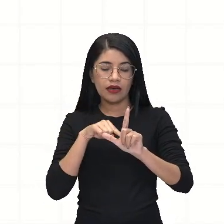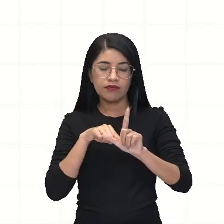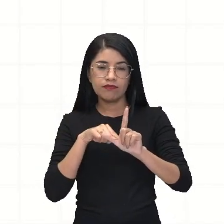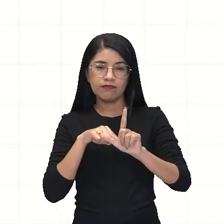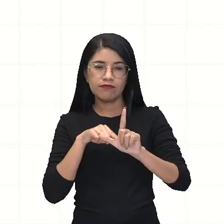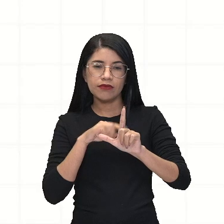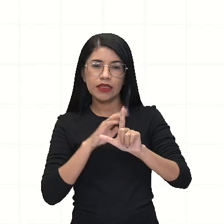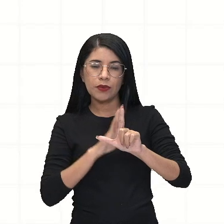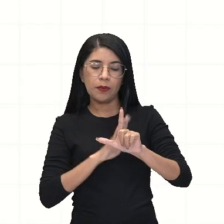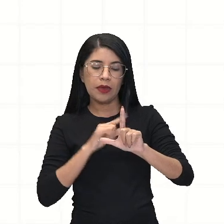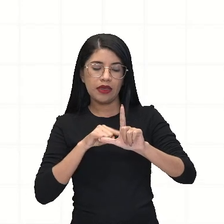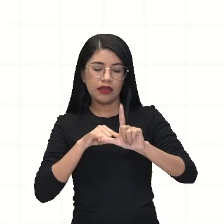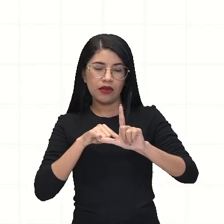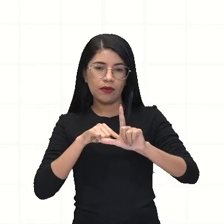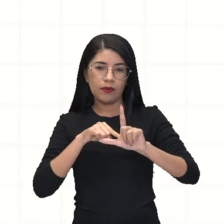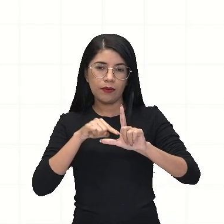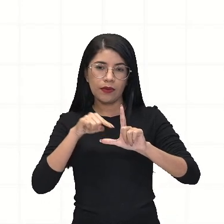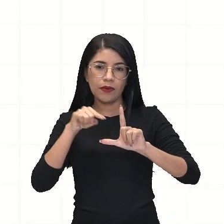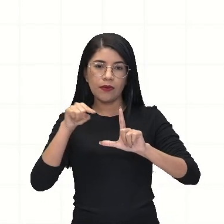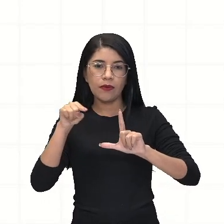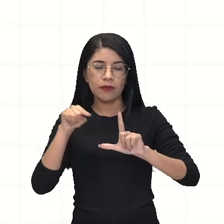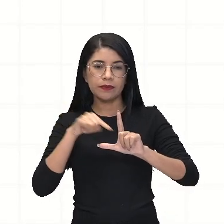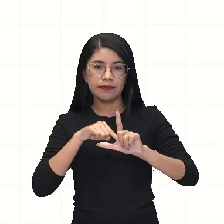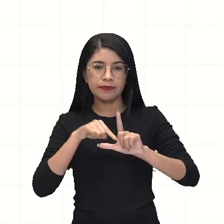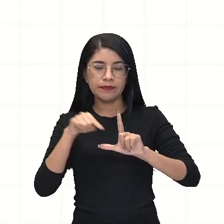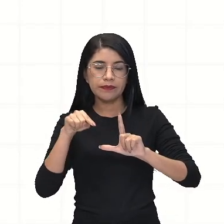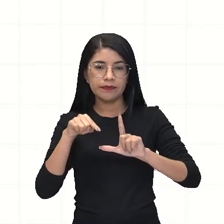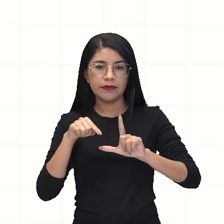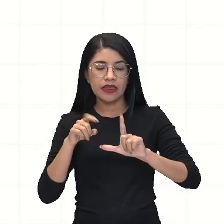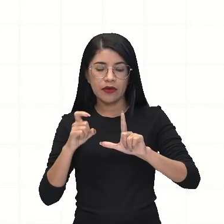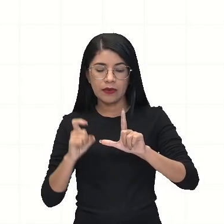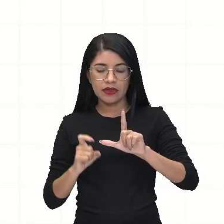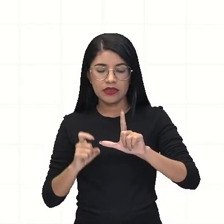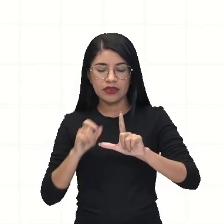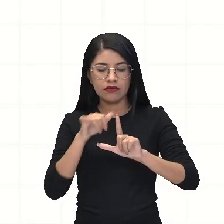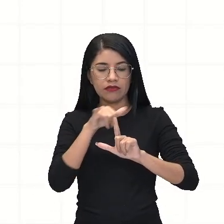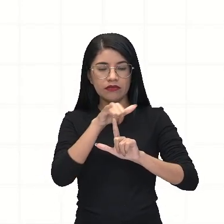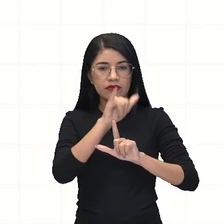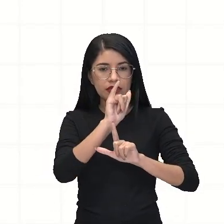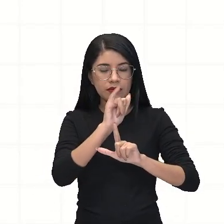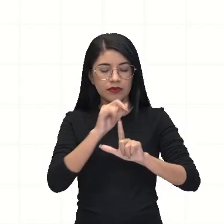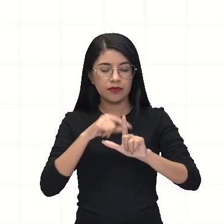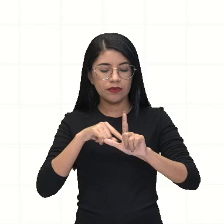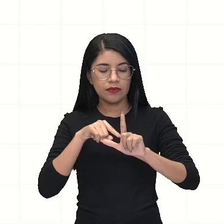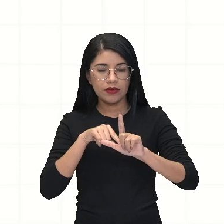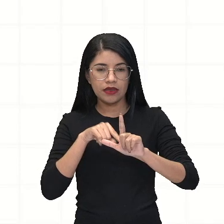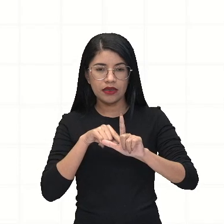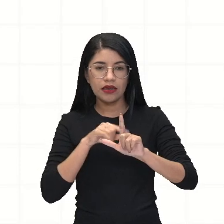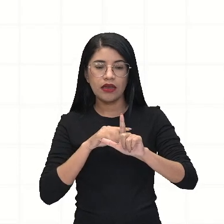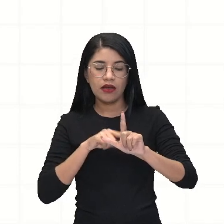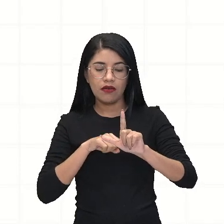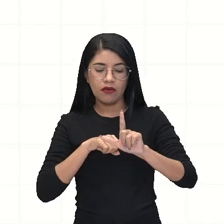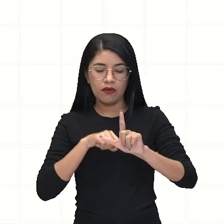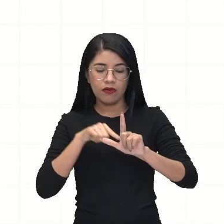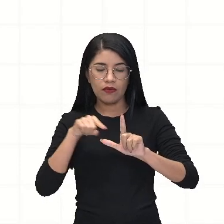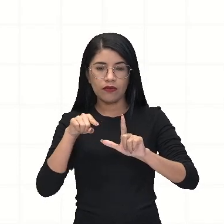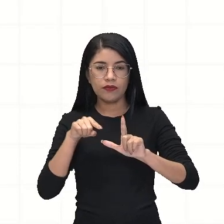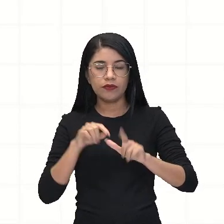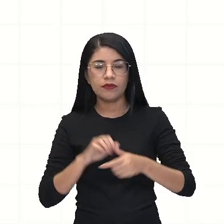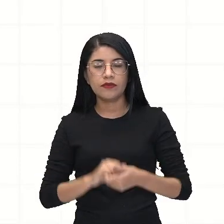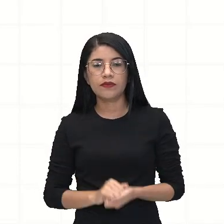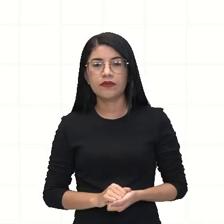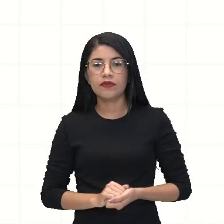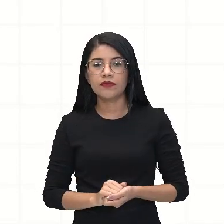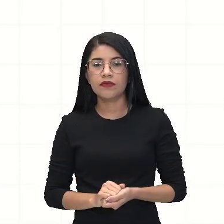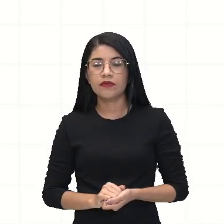falei? Ela vai passar aqui pela origem. E aí, então, se a gente for analisar, o gráfico é sempre